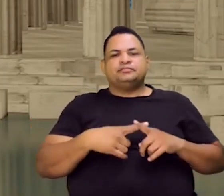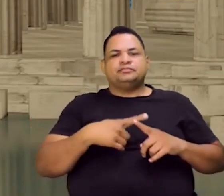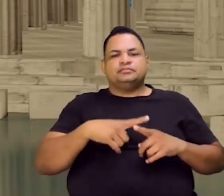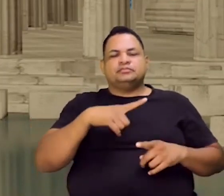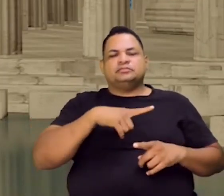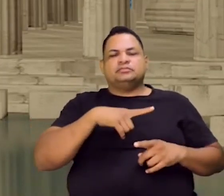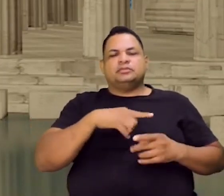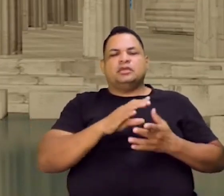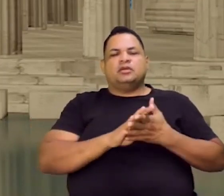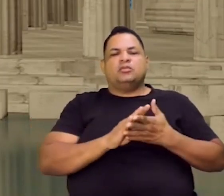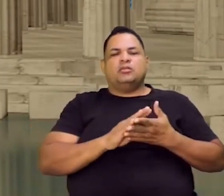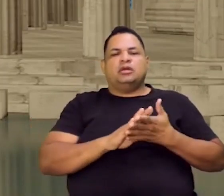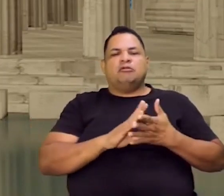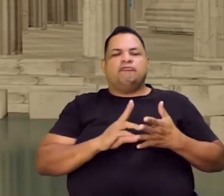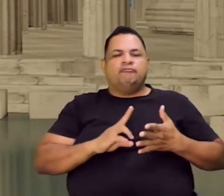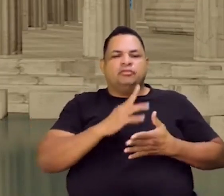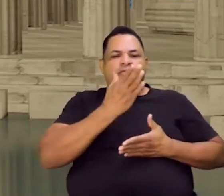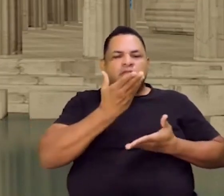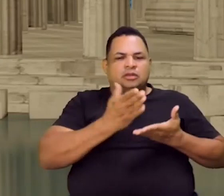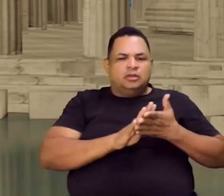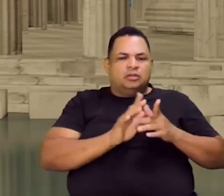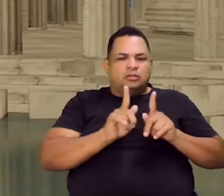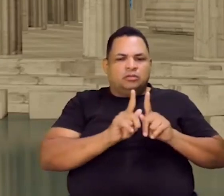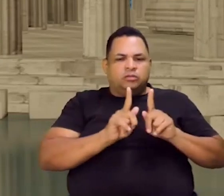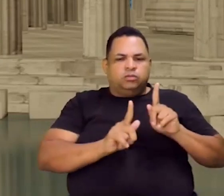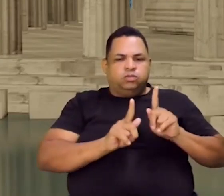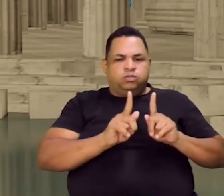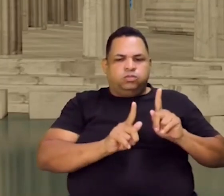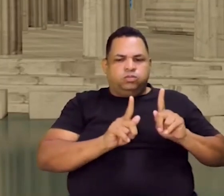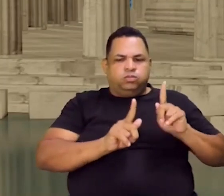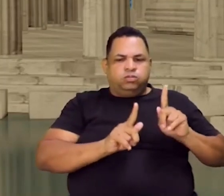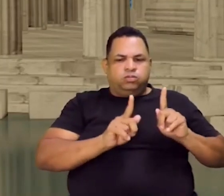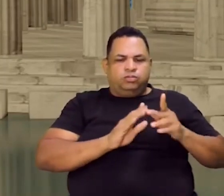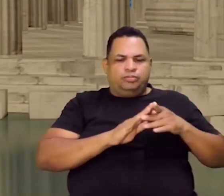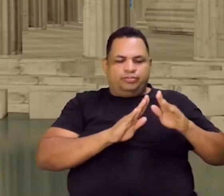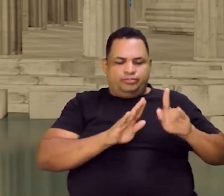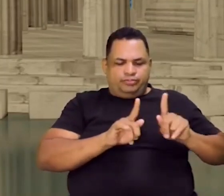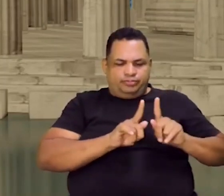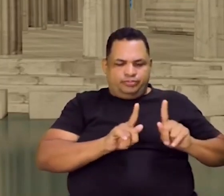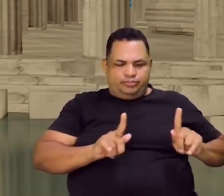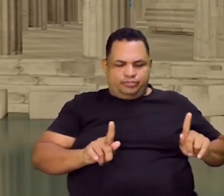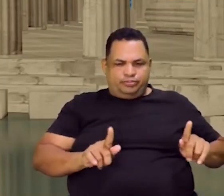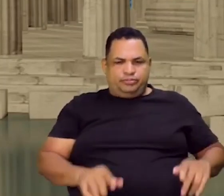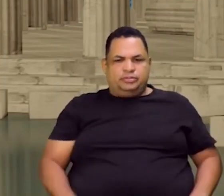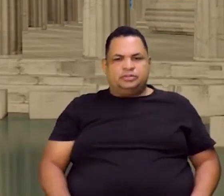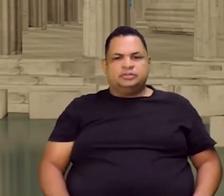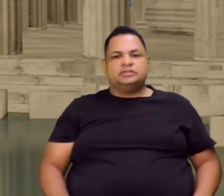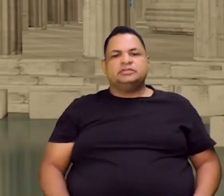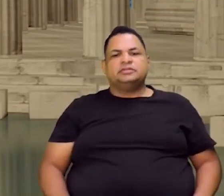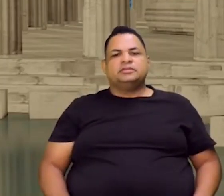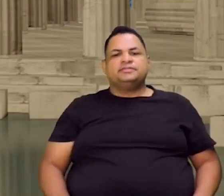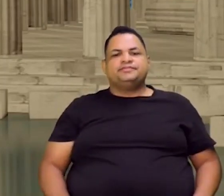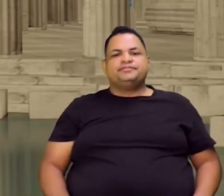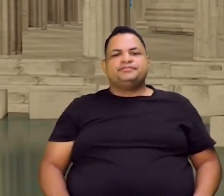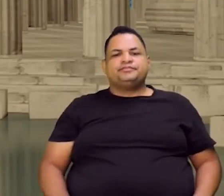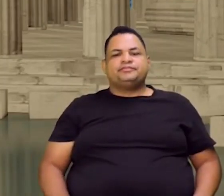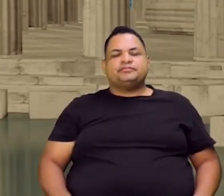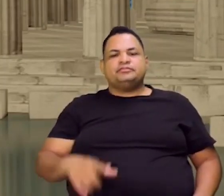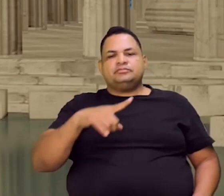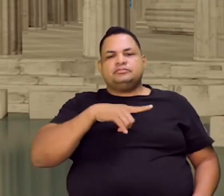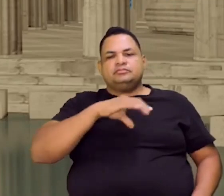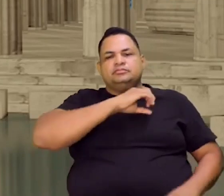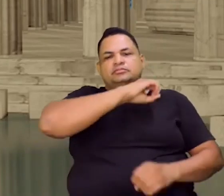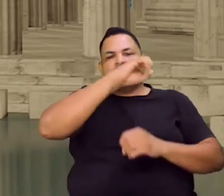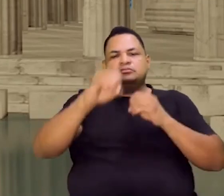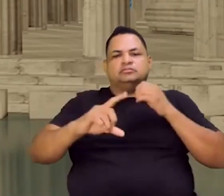força gravitacional que o, né, puxam para a Terra. Então, isso chama-se de gravidade. Alguns planetas, a